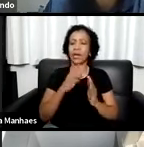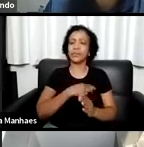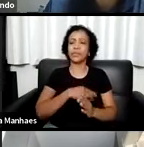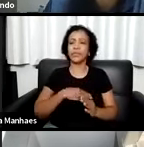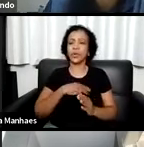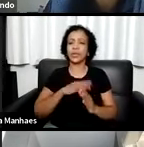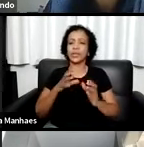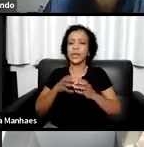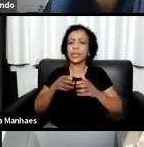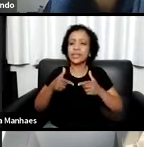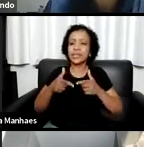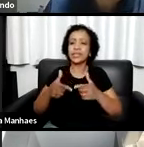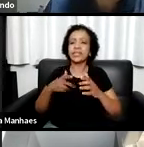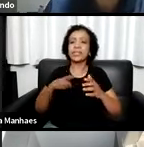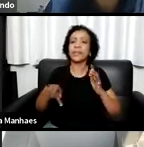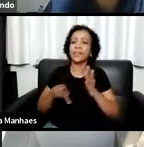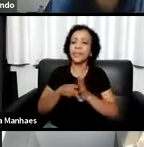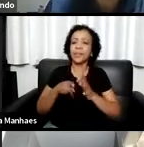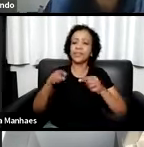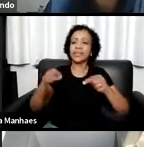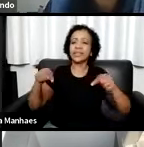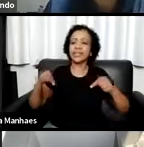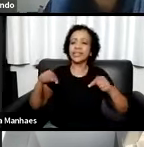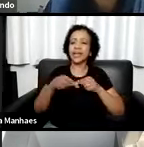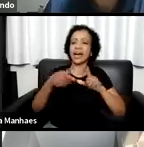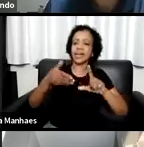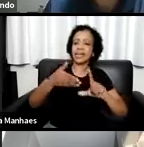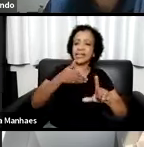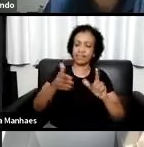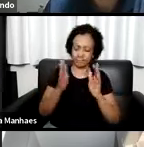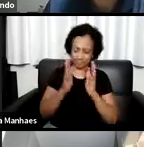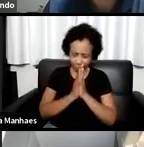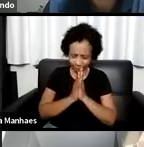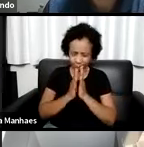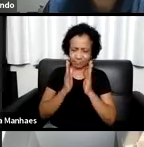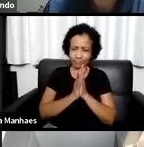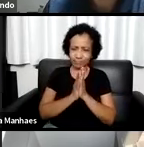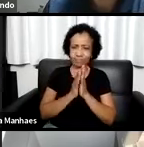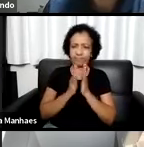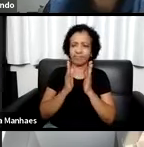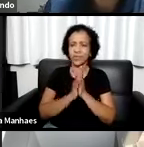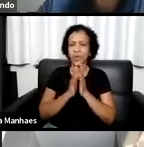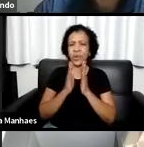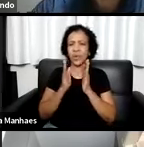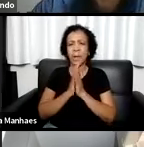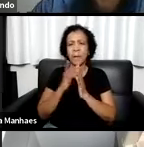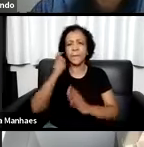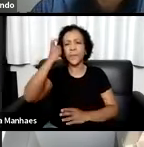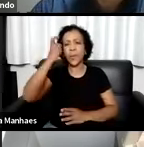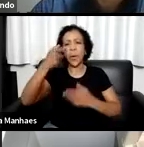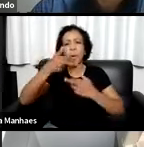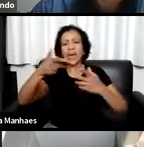própria sala de oração, onde, diante de Deus, sem qualquer outra perturbação, sem qualquer